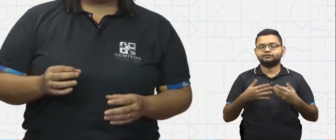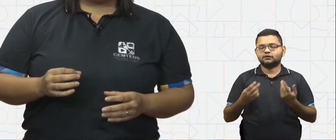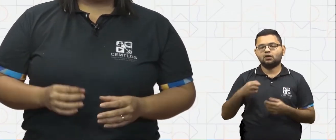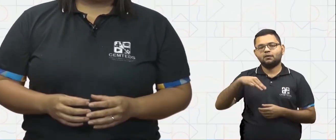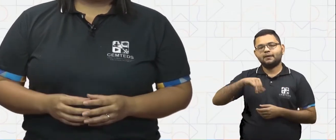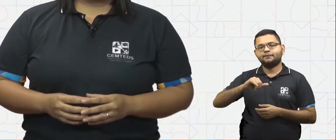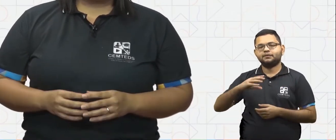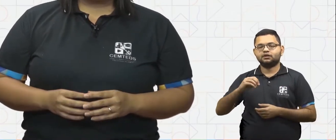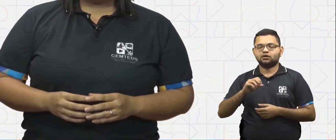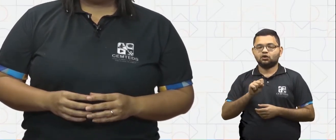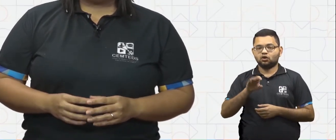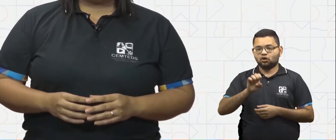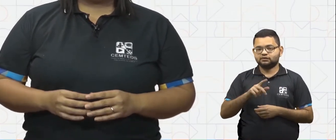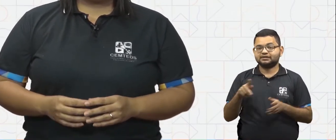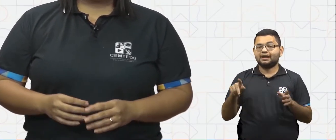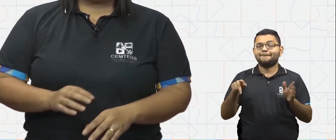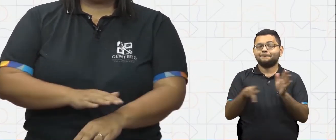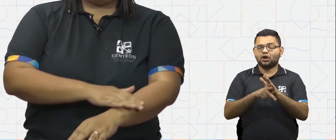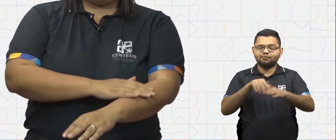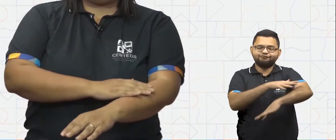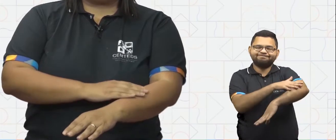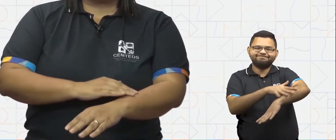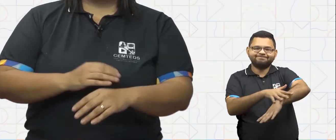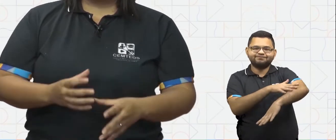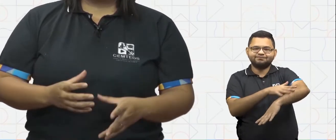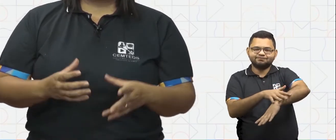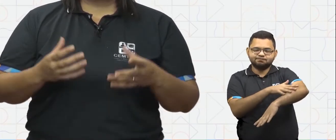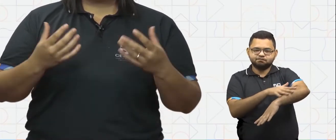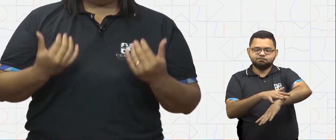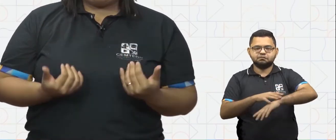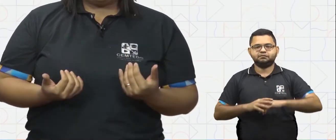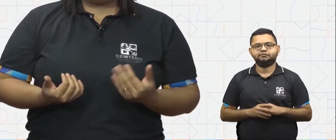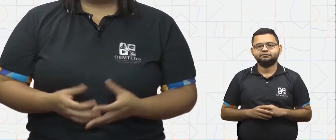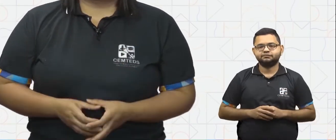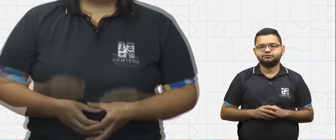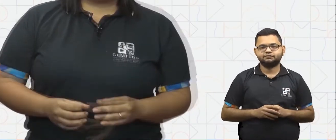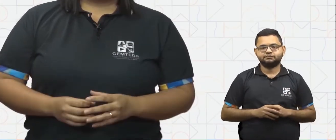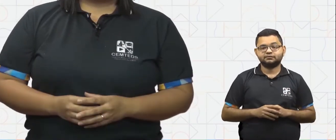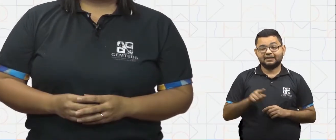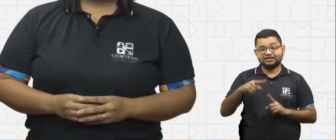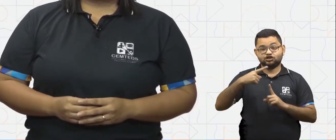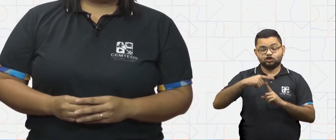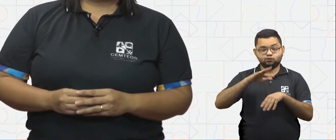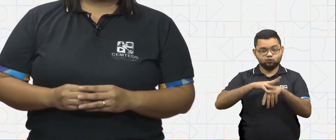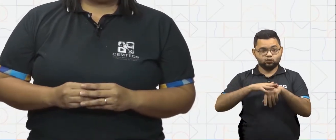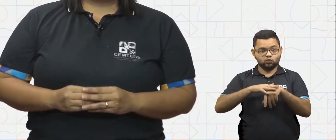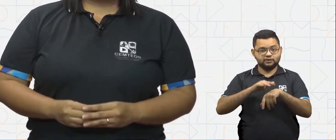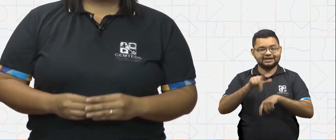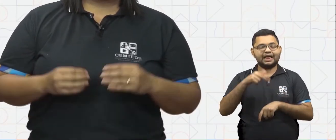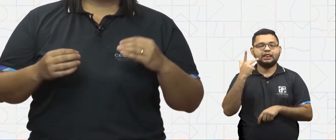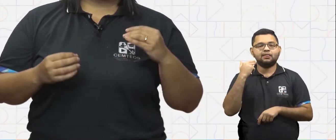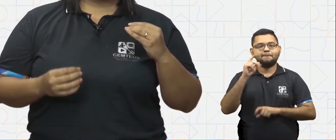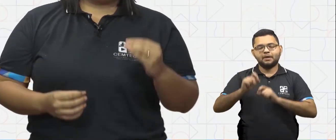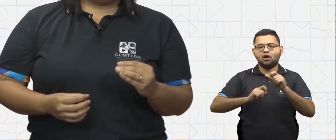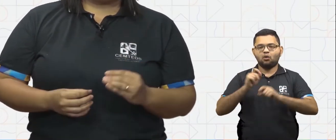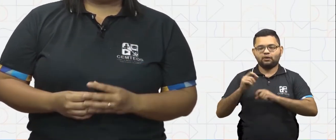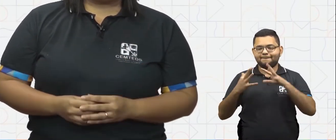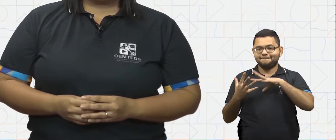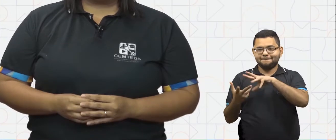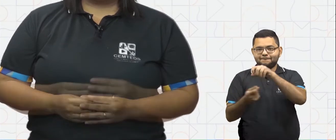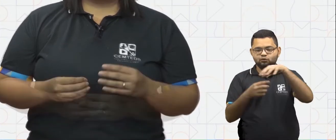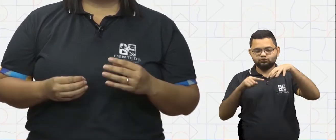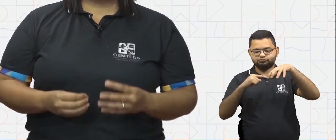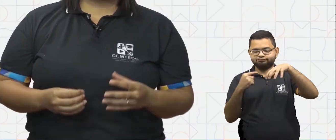candidíase. Micoses são infecções que atingem a pele, unhas e cabelos. Esse tipo de doença é muito comum próximo à linha